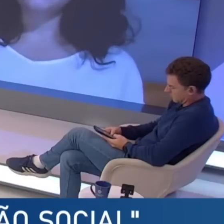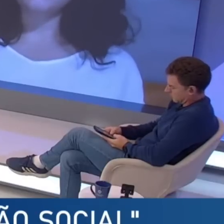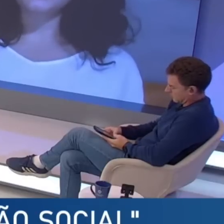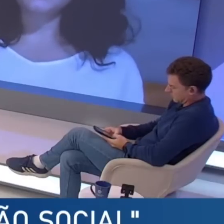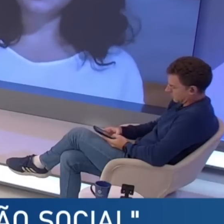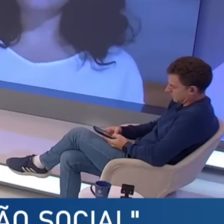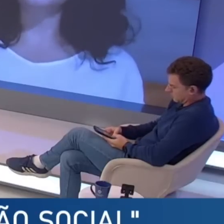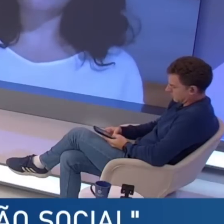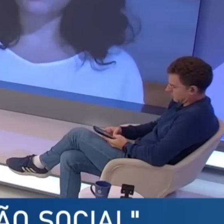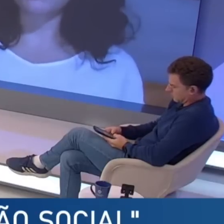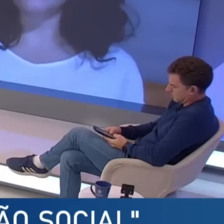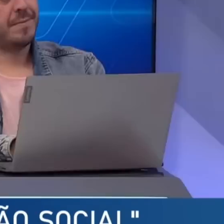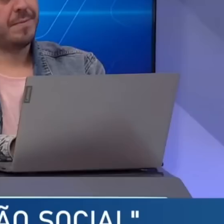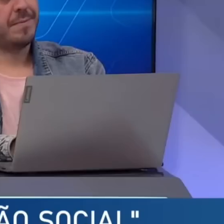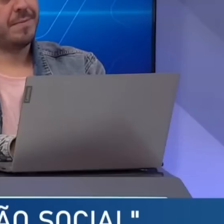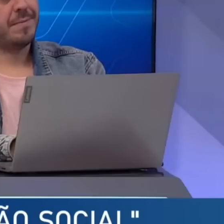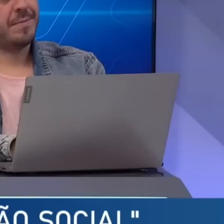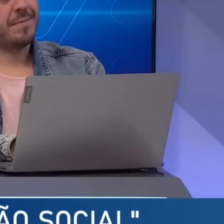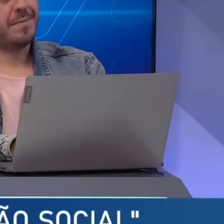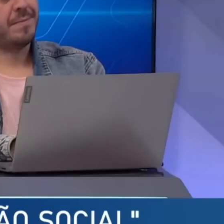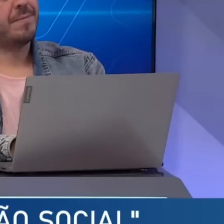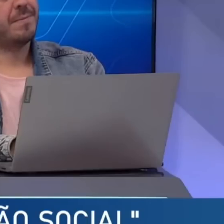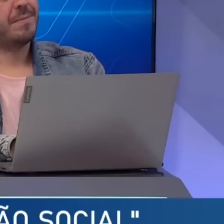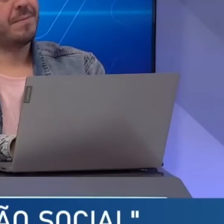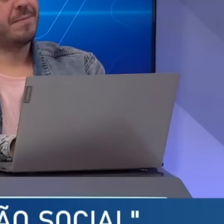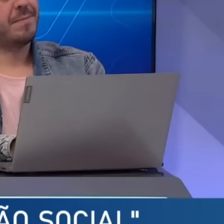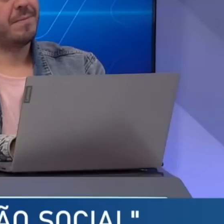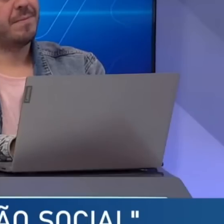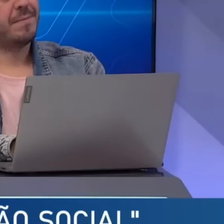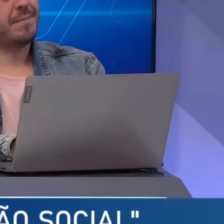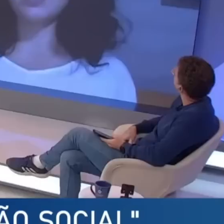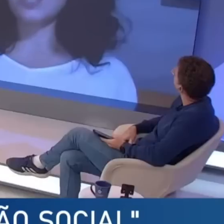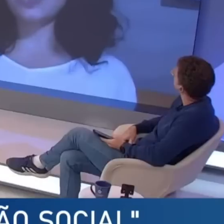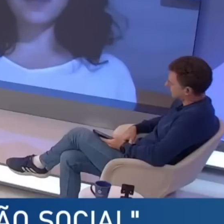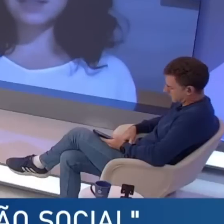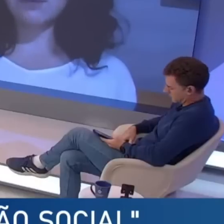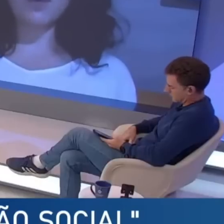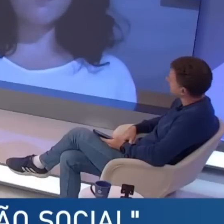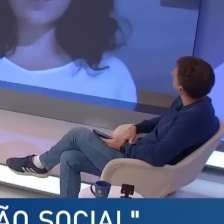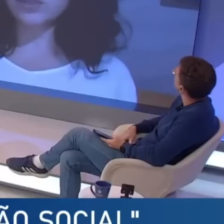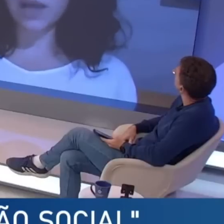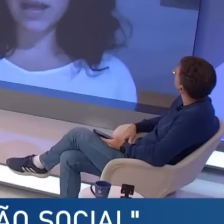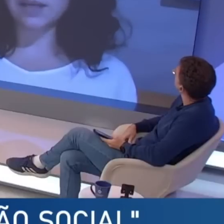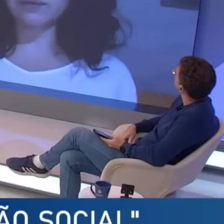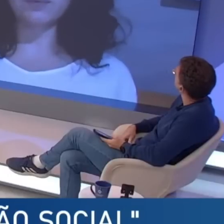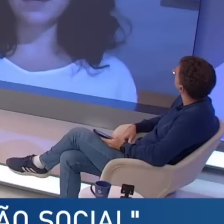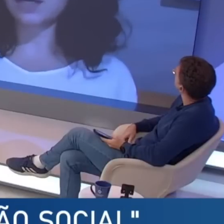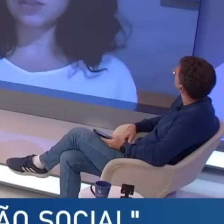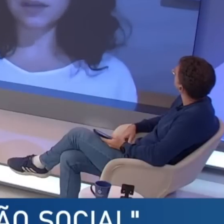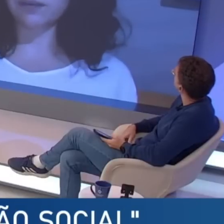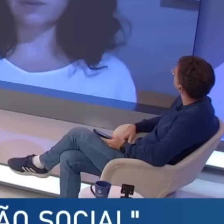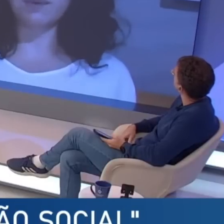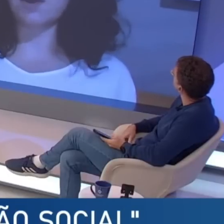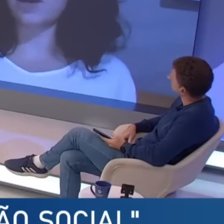que consiga se contrapor ao que oficialmente se debate aí nos meios de comunicação mais tradicional. A gente fez esse livro com muito carinho, foi um